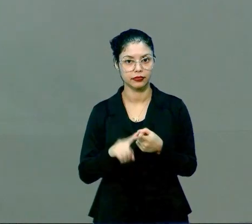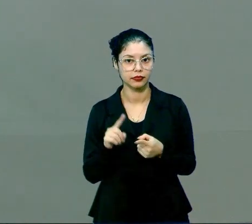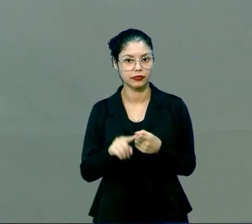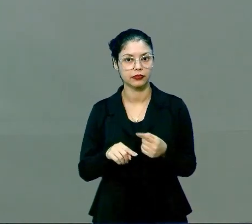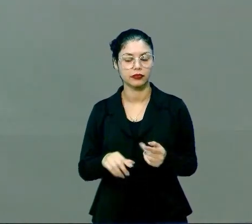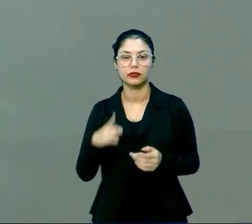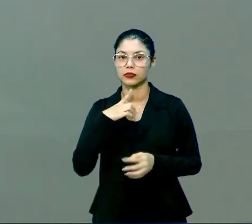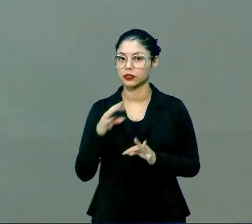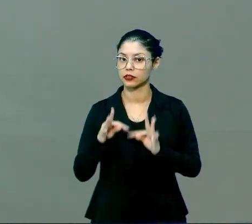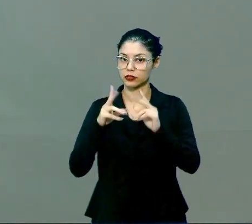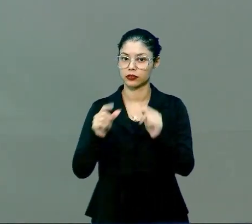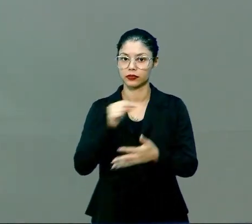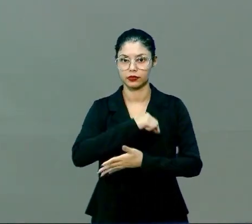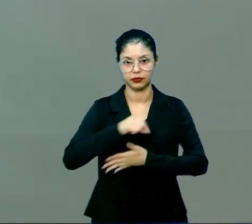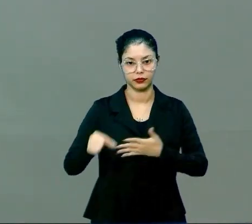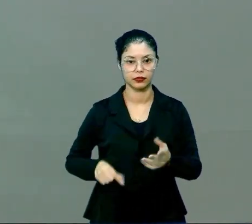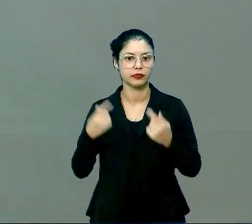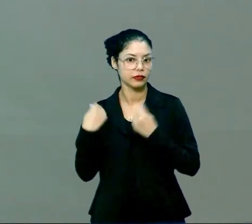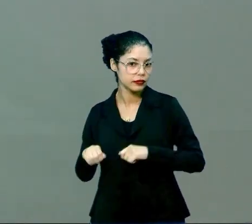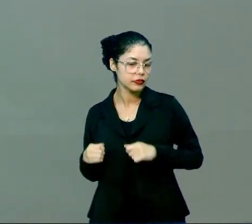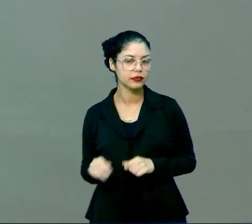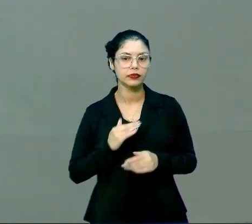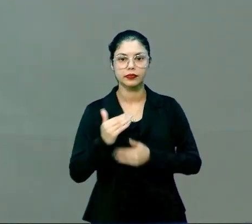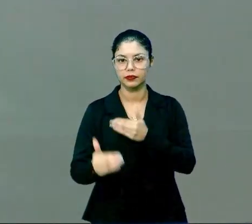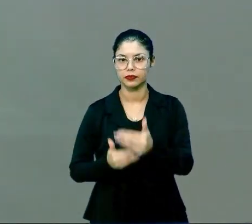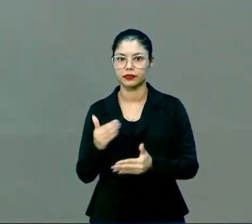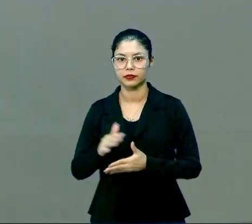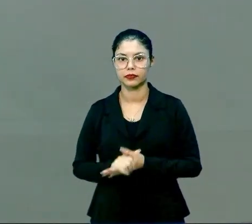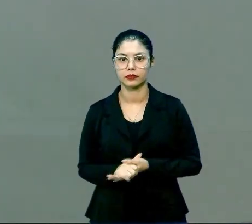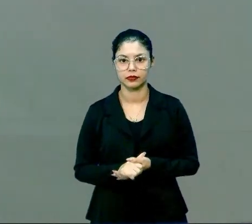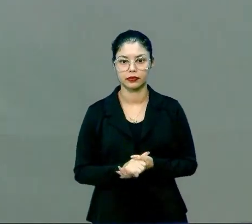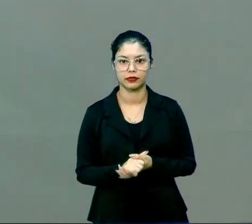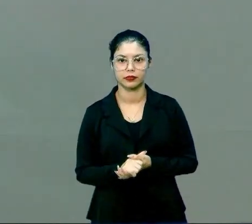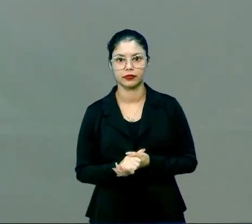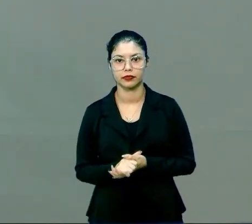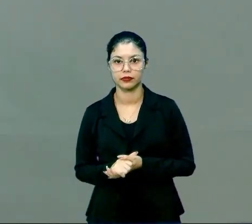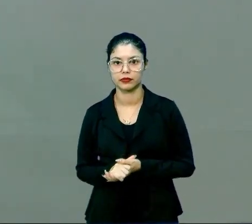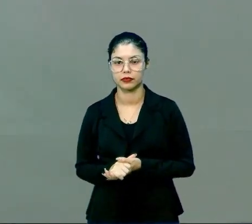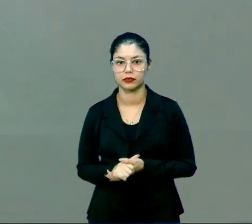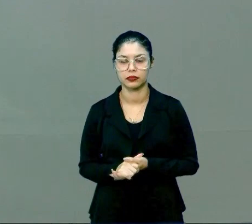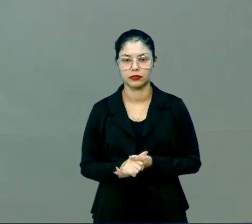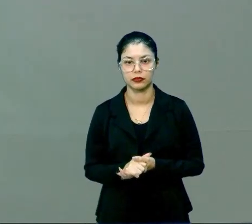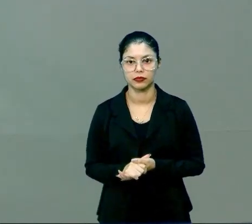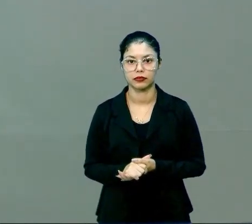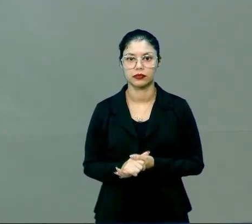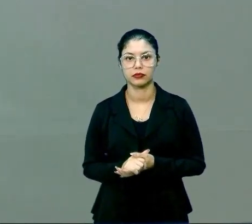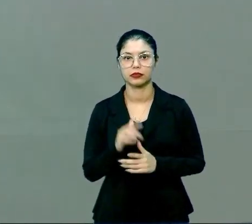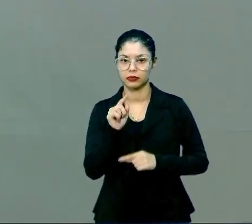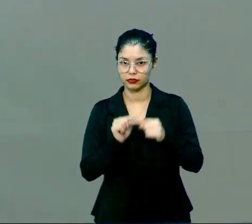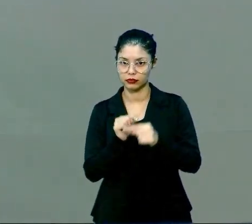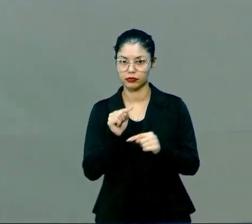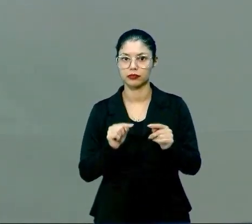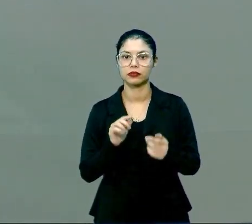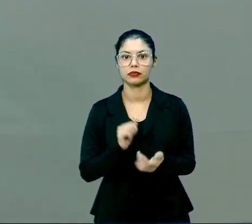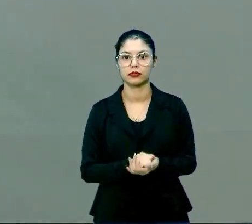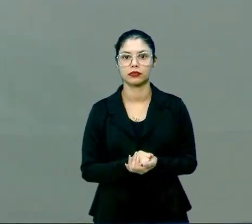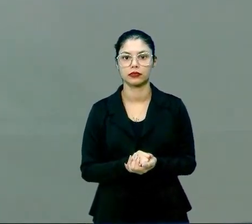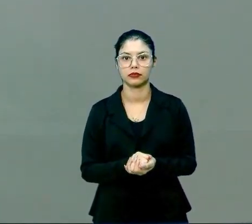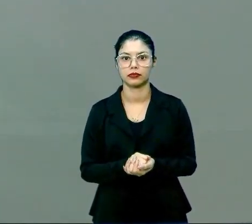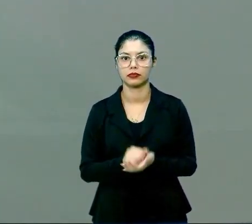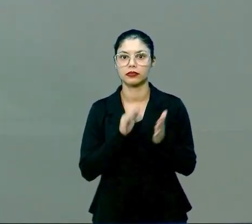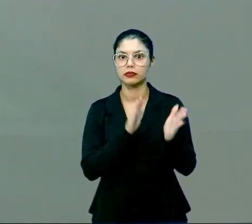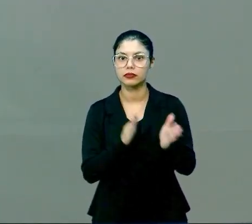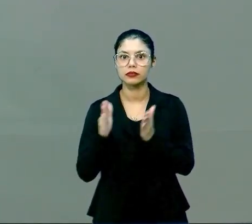porque compõe todos os elementos necessários para o desenvolvimento. E agora nós iremos dividir esse parágrafo